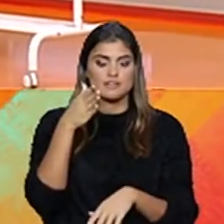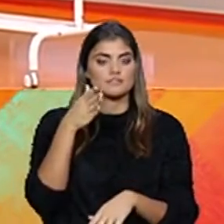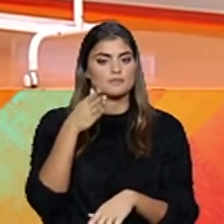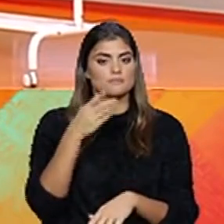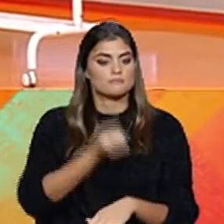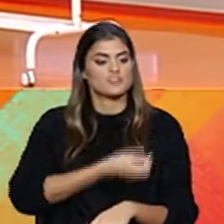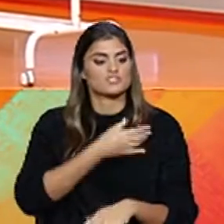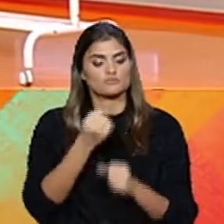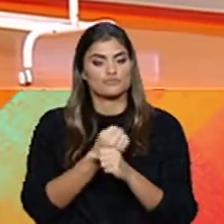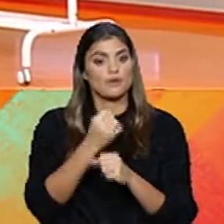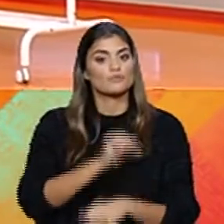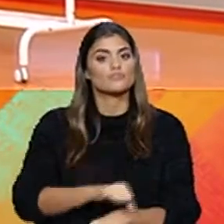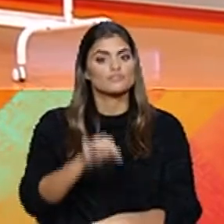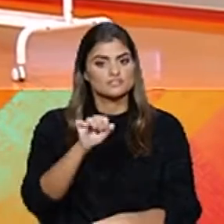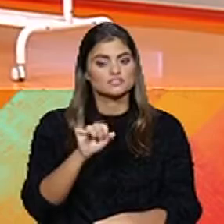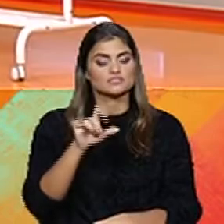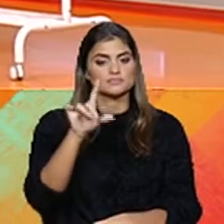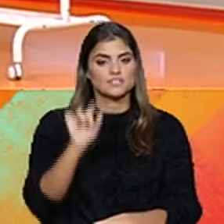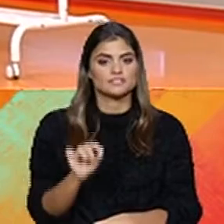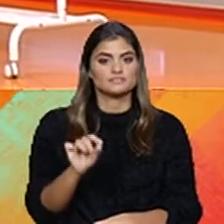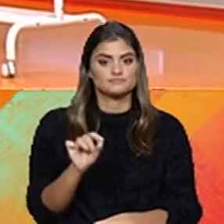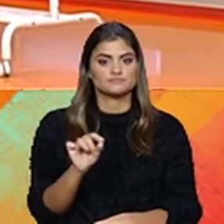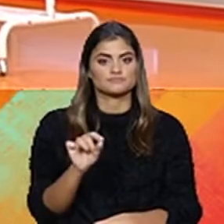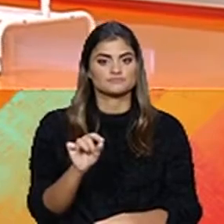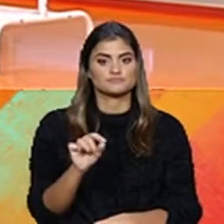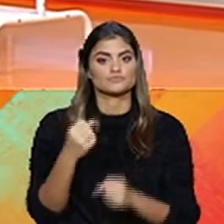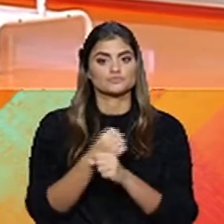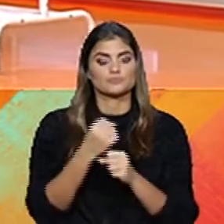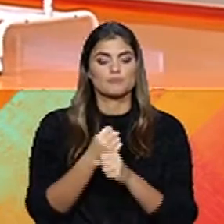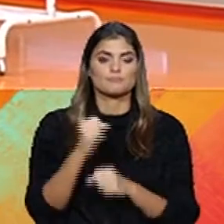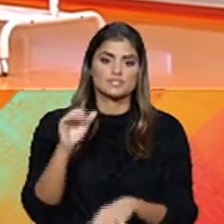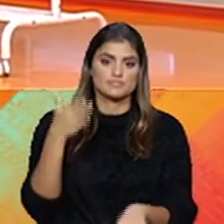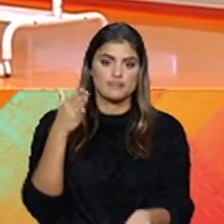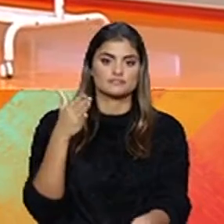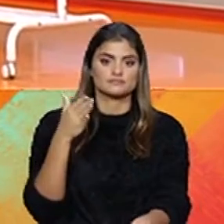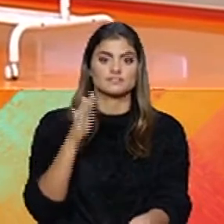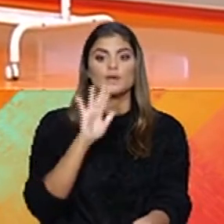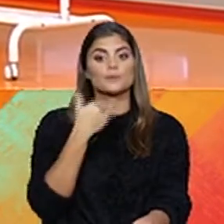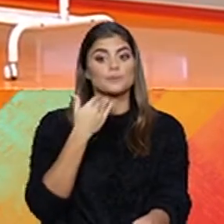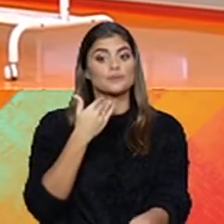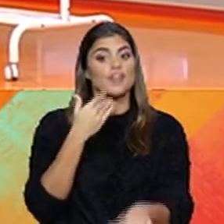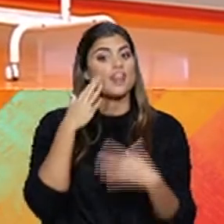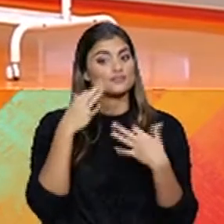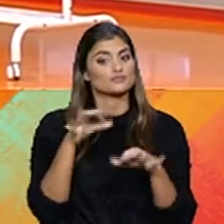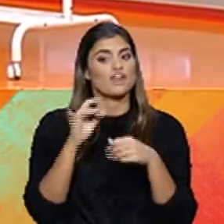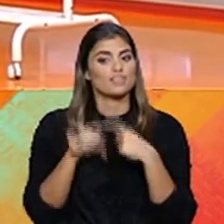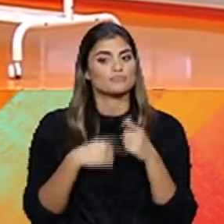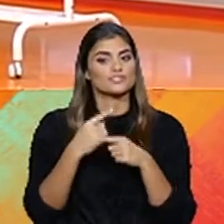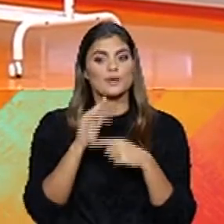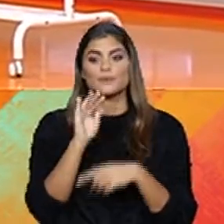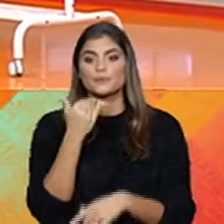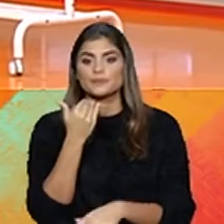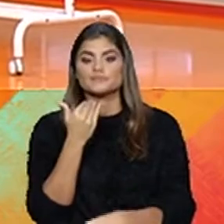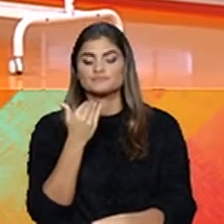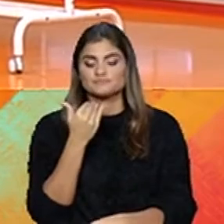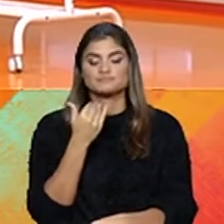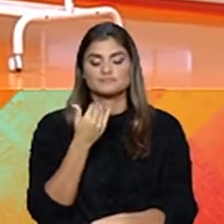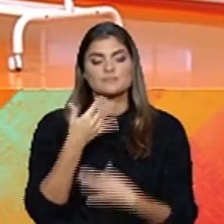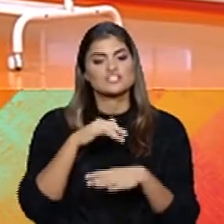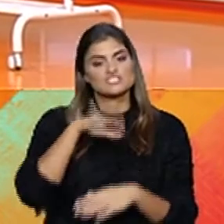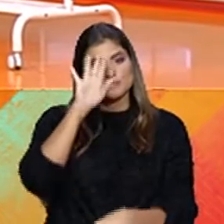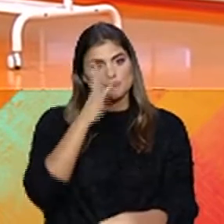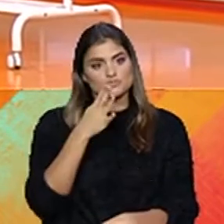paixão é o seu trabalho é a tua a tua função maior mas não não tem o natural composto aperfeiçoei mas